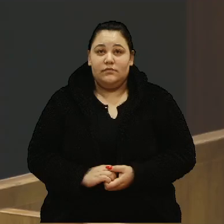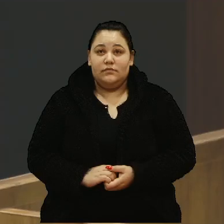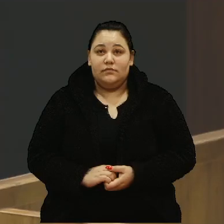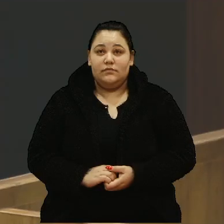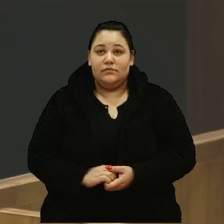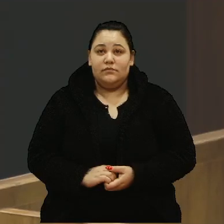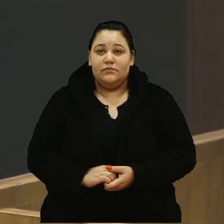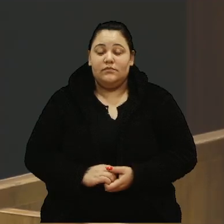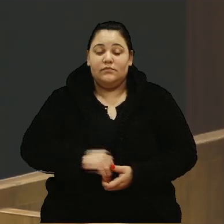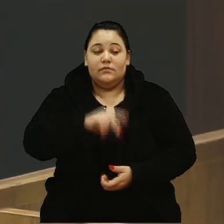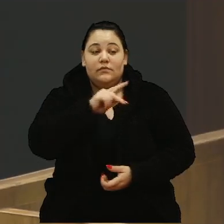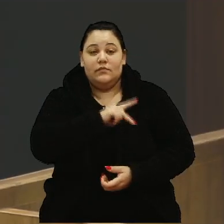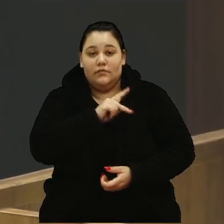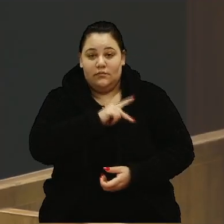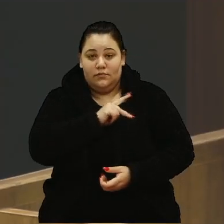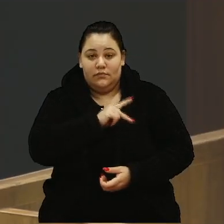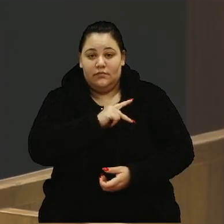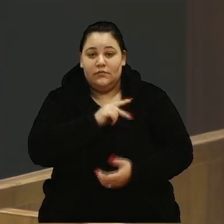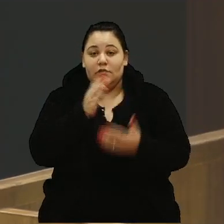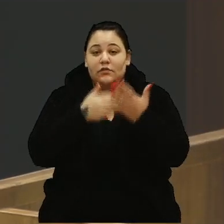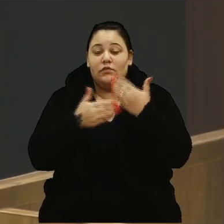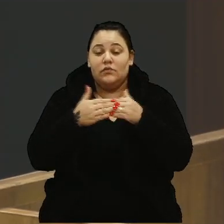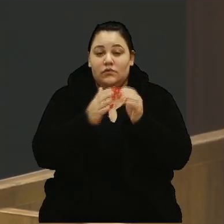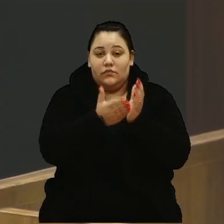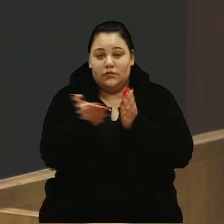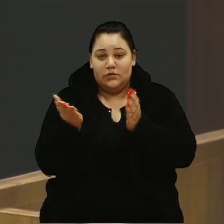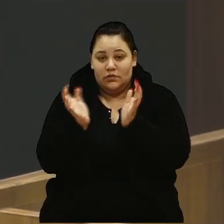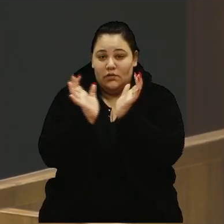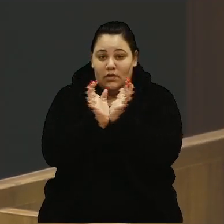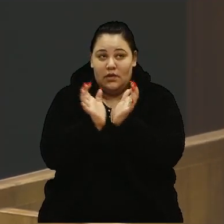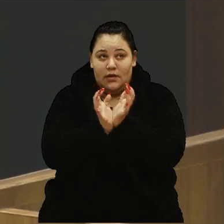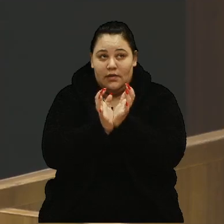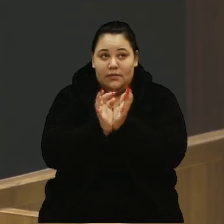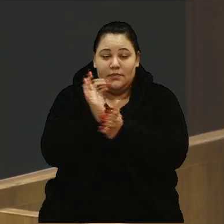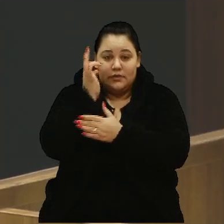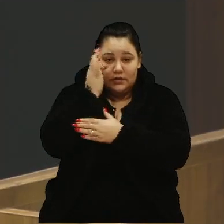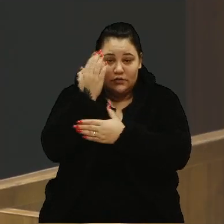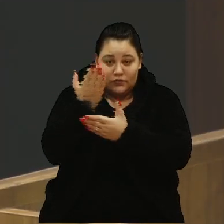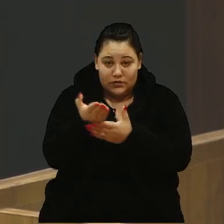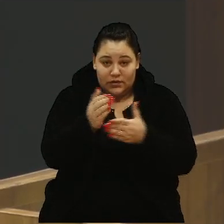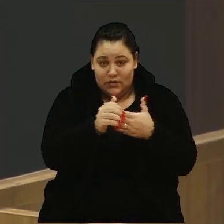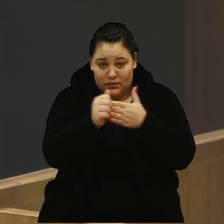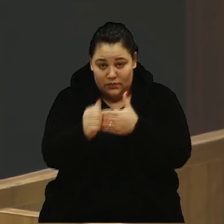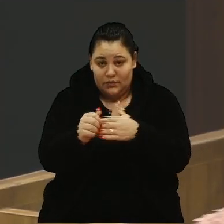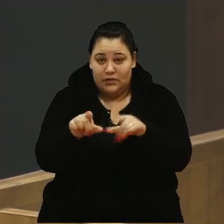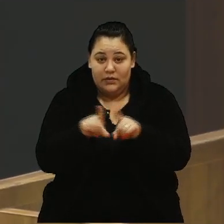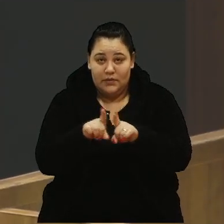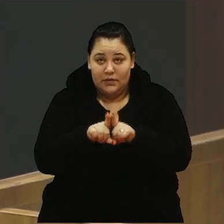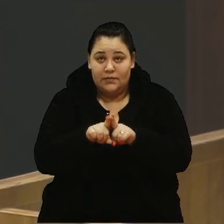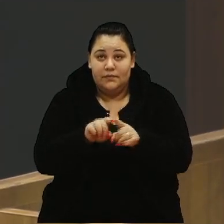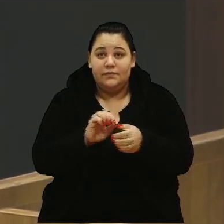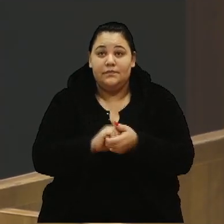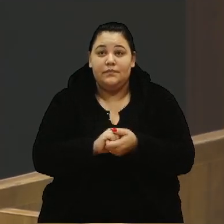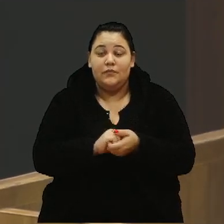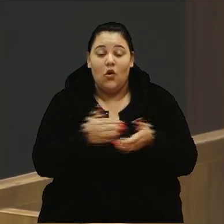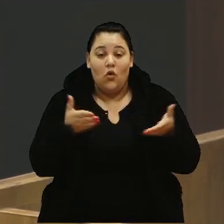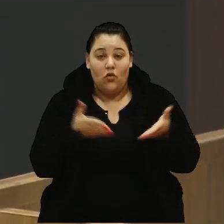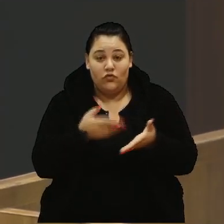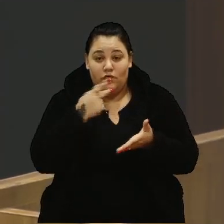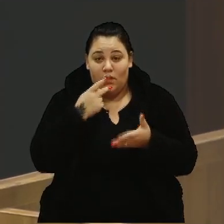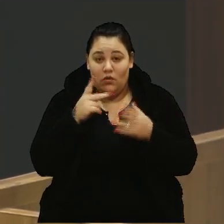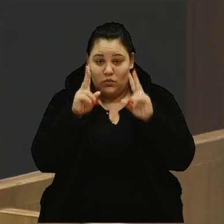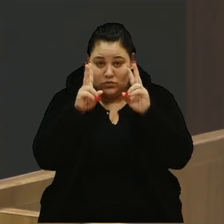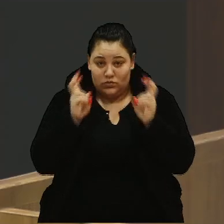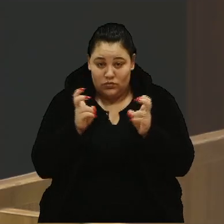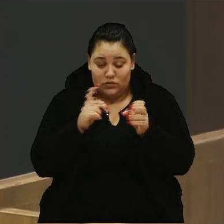Senhor presidente, nobres colegas aqui presentes, a você que nos acompanha. Hoje eu venho falar sobre um tema aqui